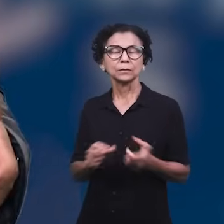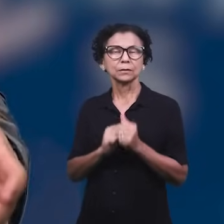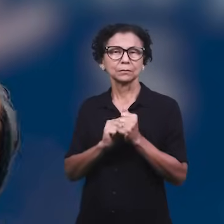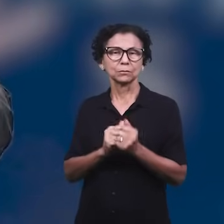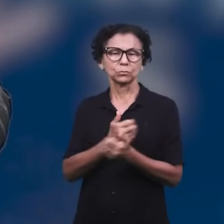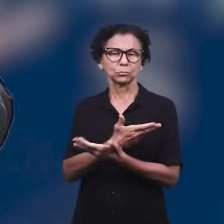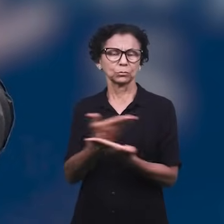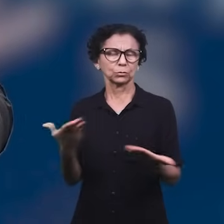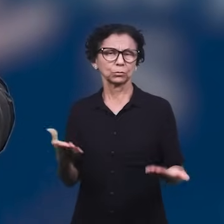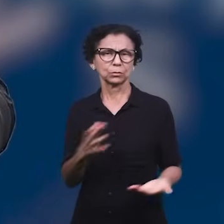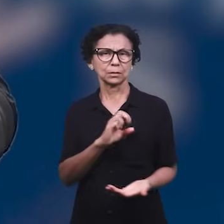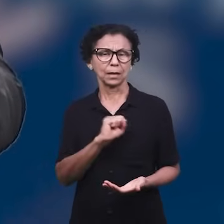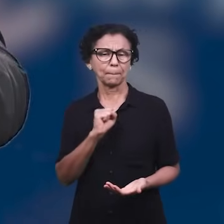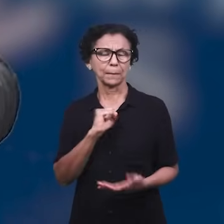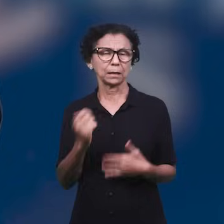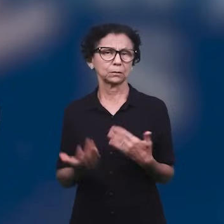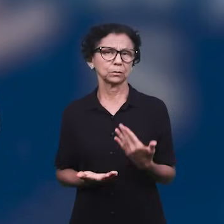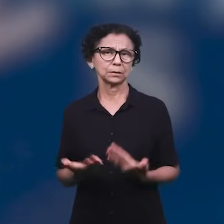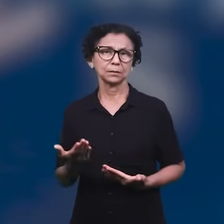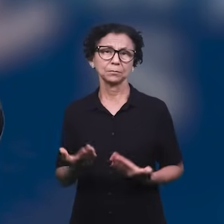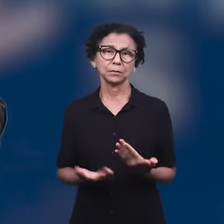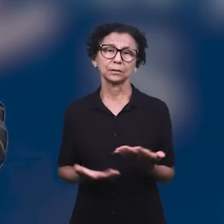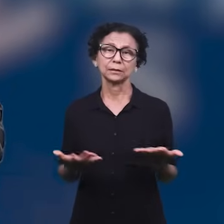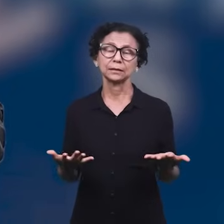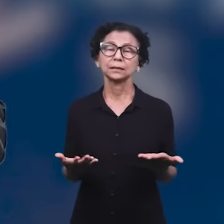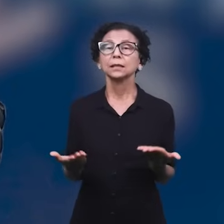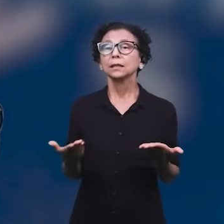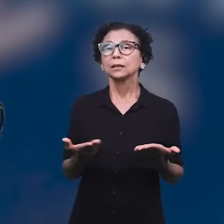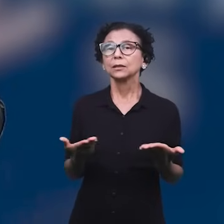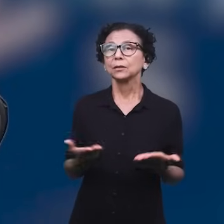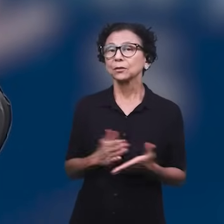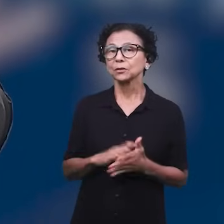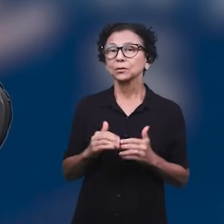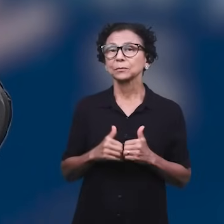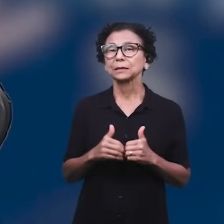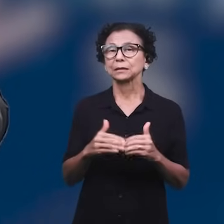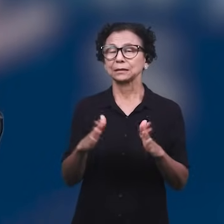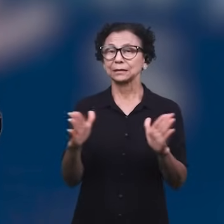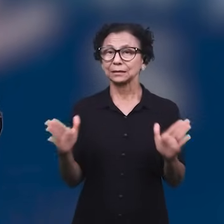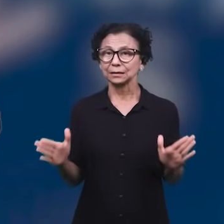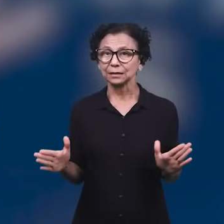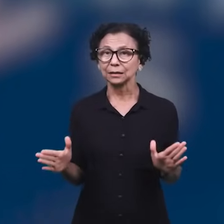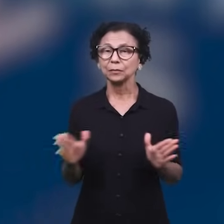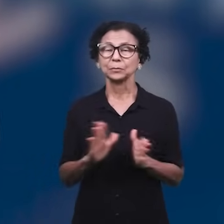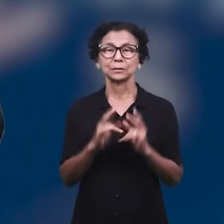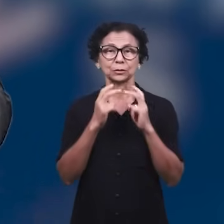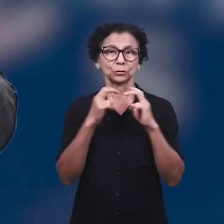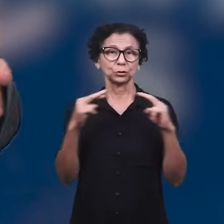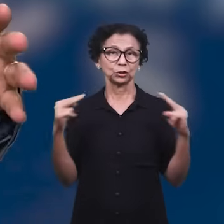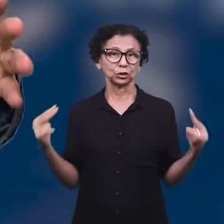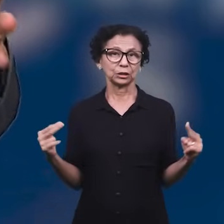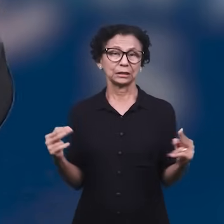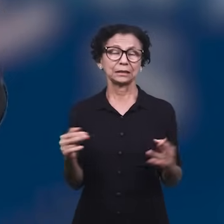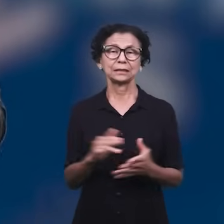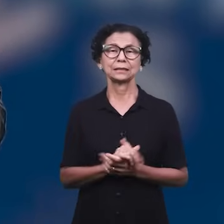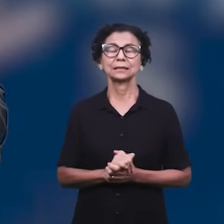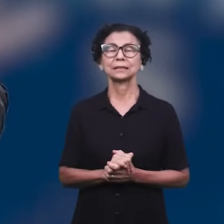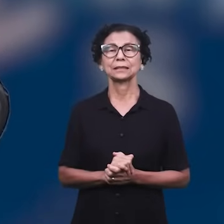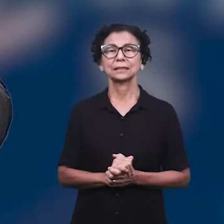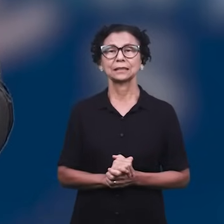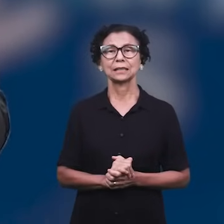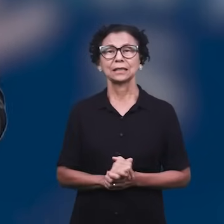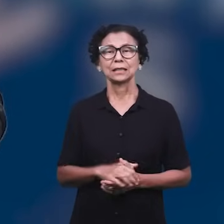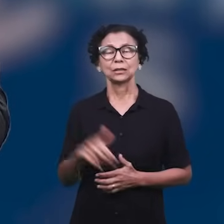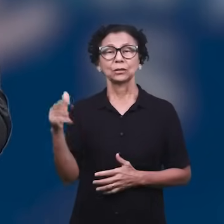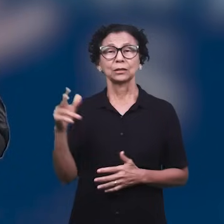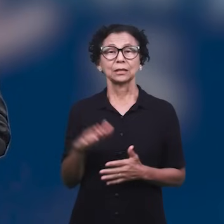amados irmãos, com toda a nossa audiência. E desta vez nós iniciamos as notícias aqui da maior região do Brasil, a